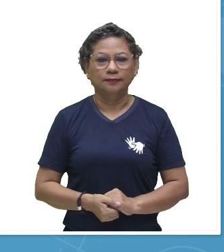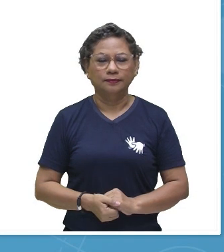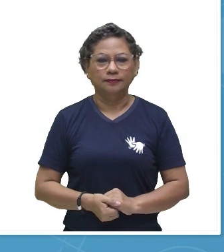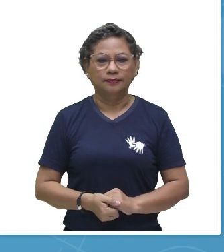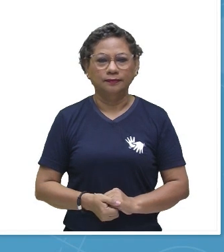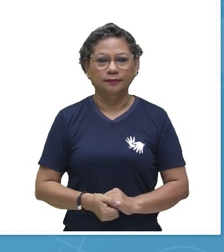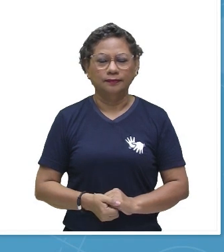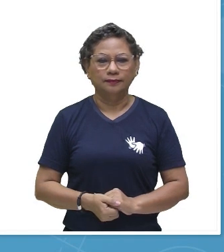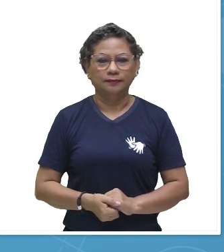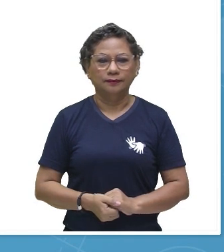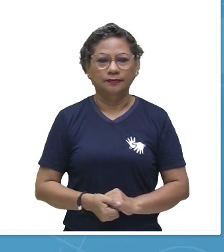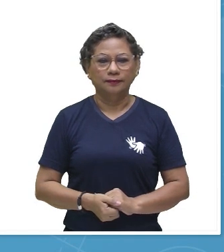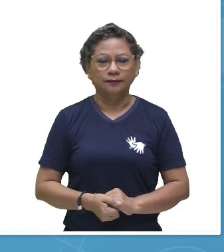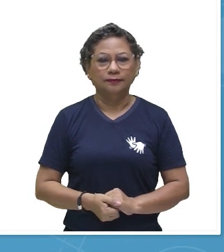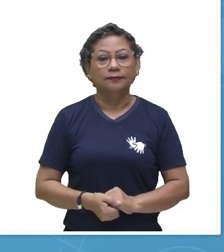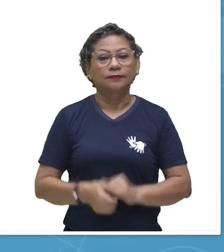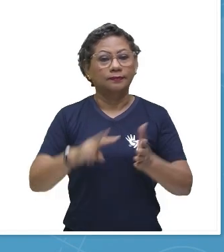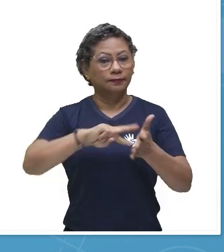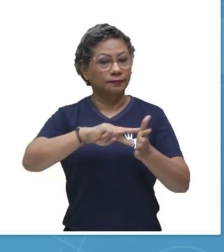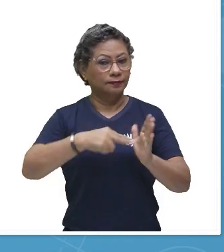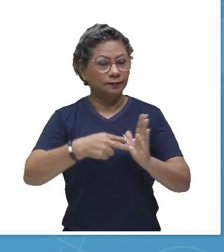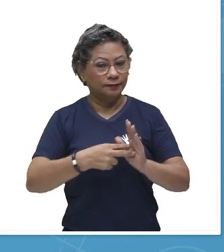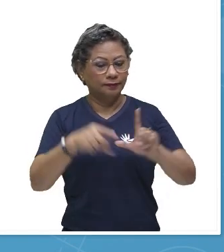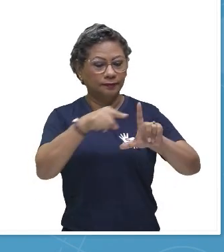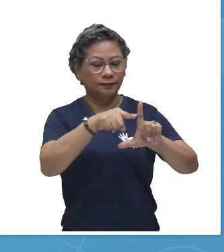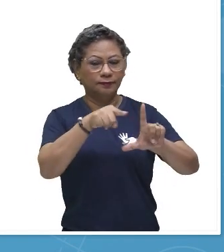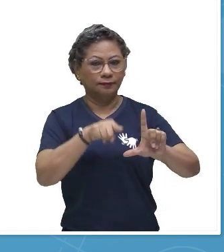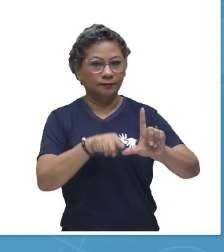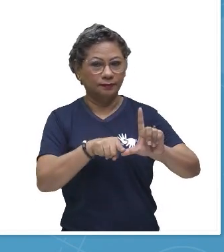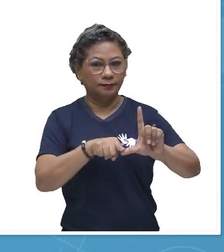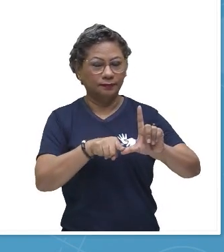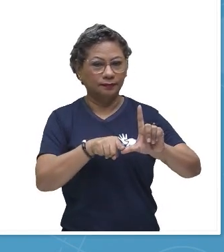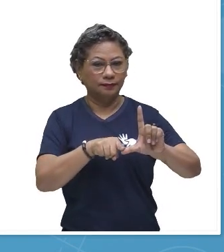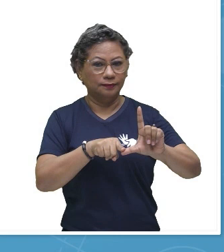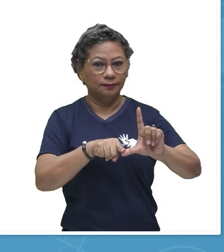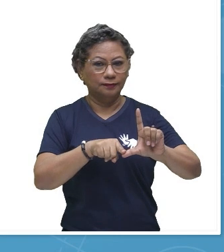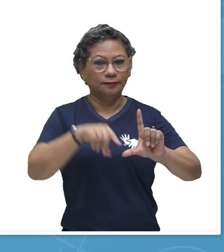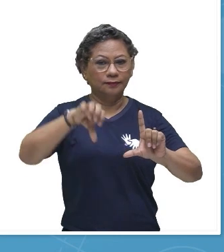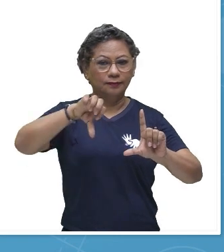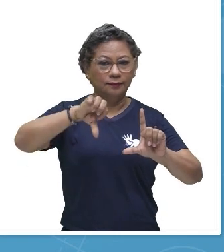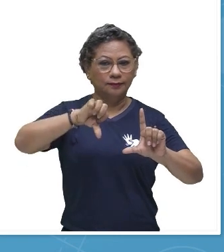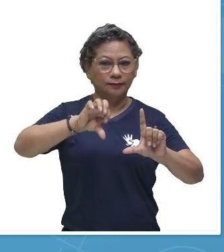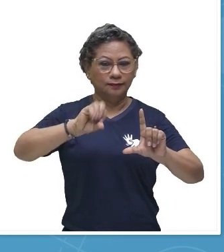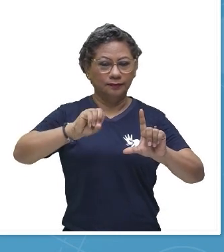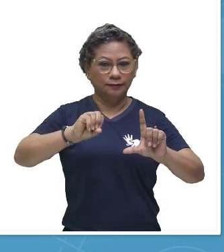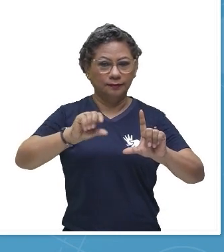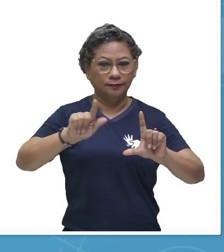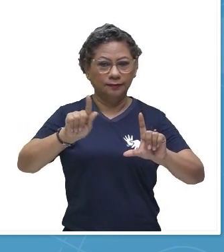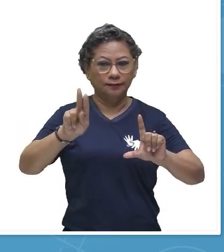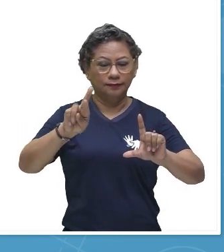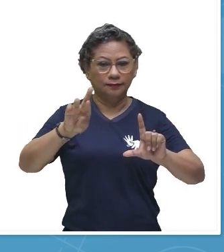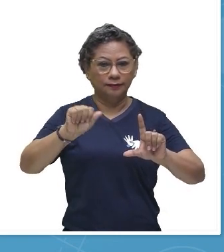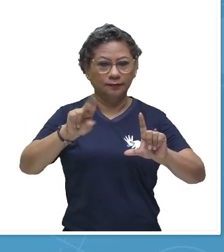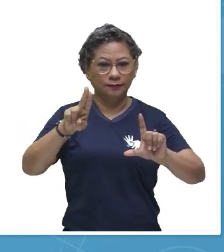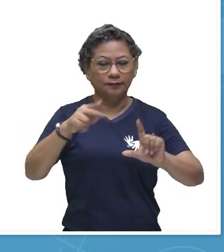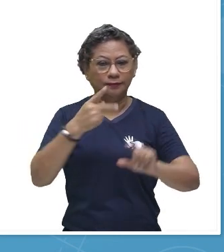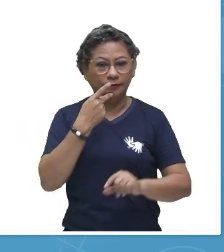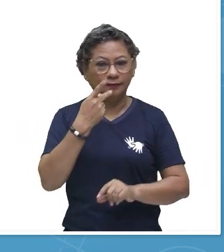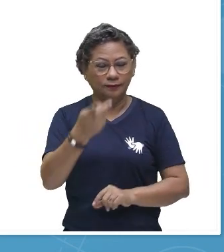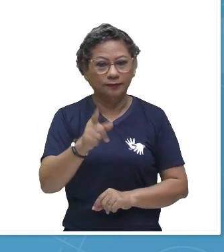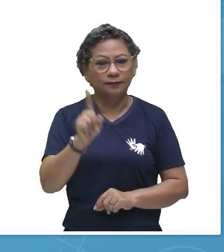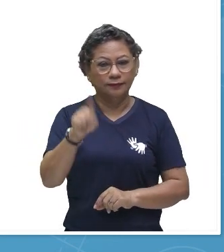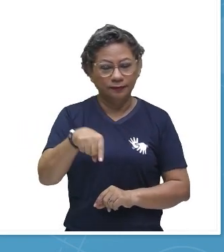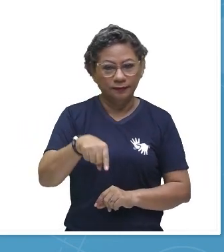Esse é um ângulo de 90 graus e a gente chama de ângulo reto. Olha só, vou desenhar ele